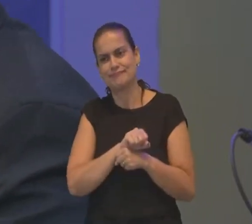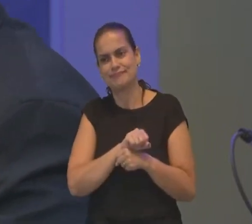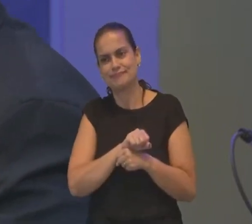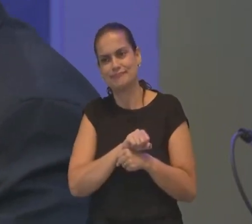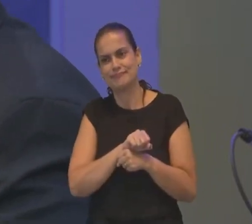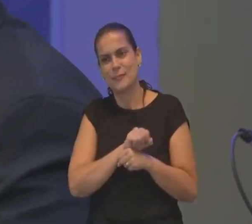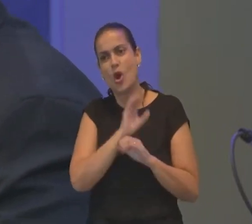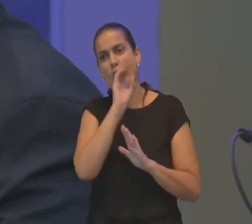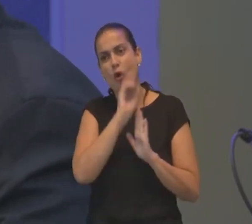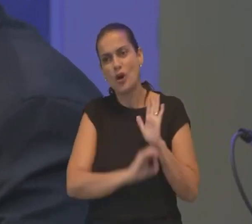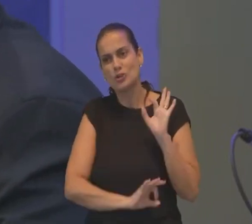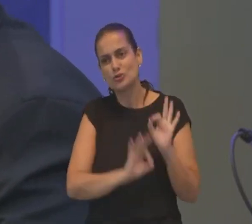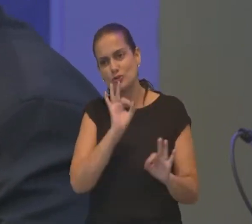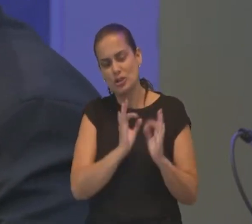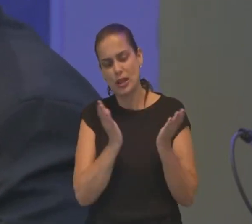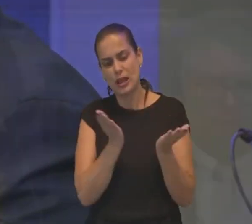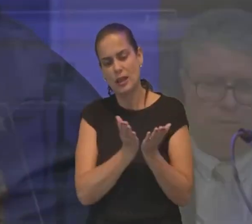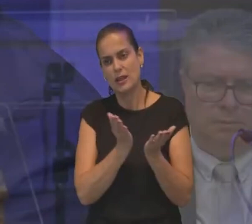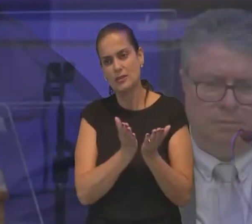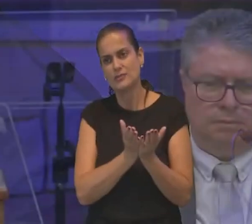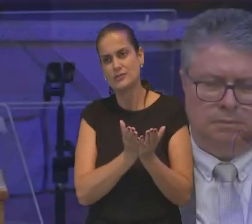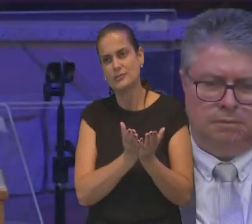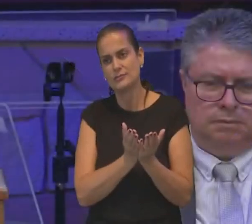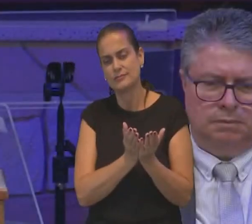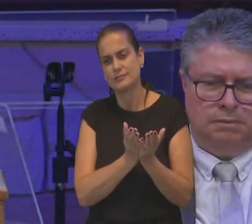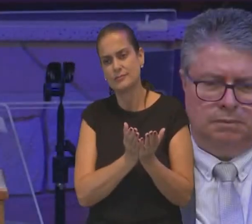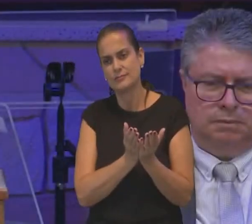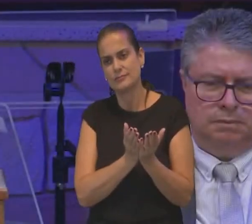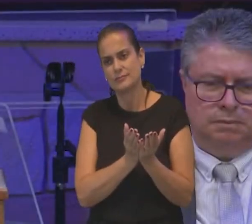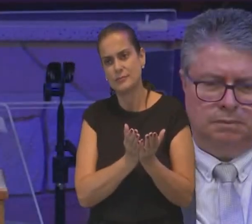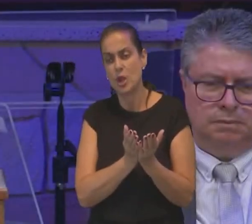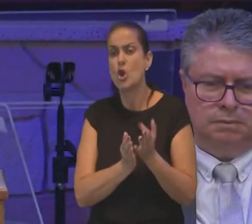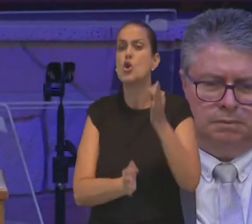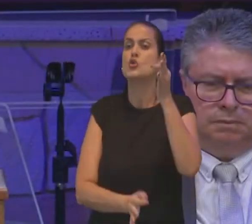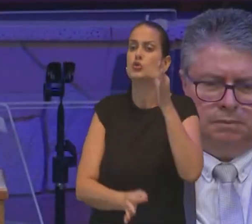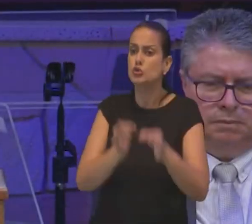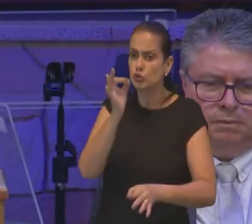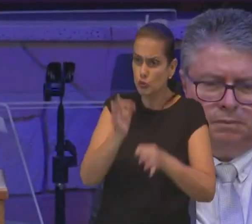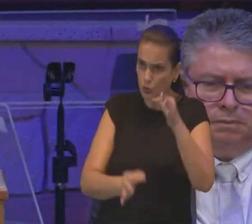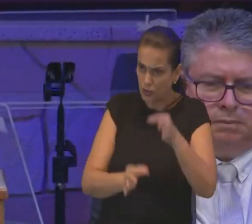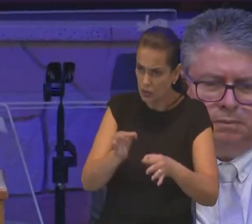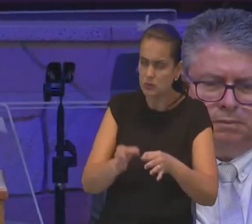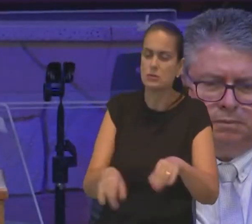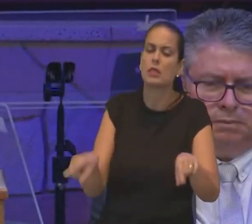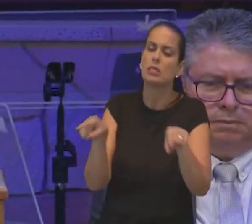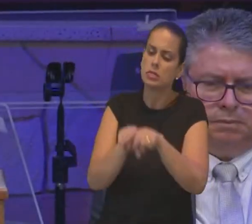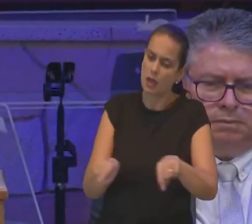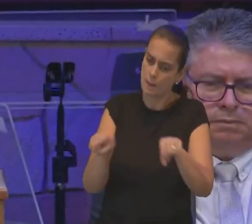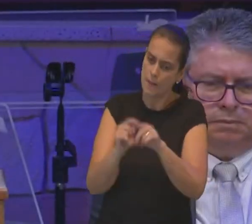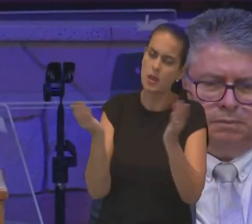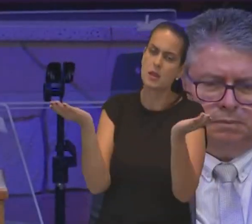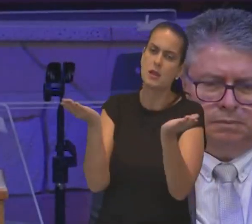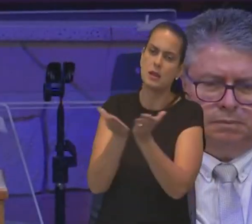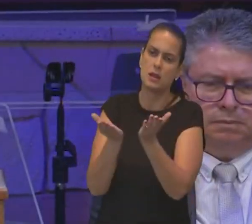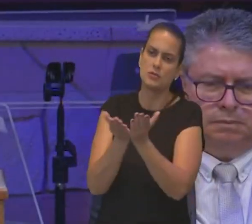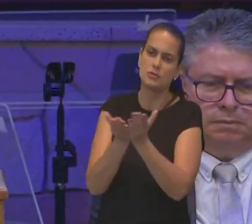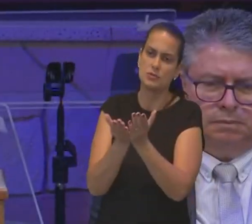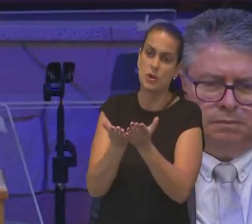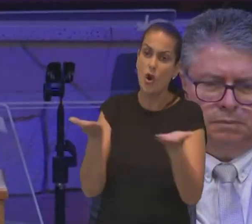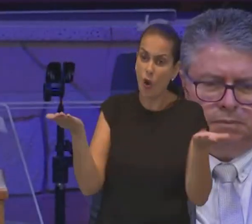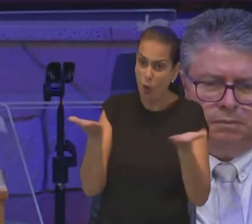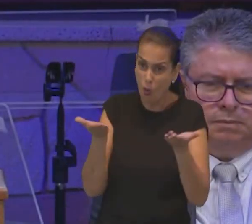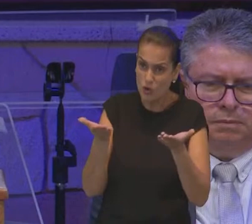Aquele oficial de justiça era crente? O juiz daquela vara era crente? E